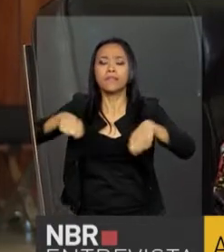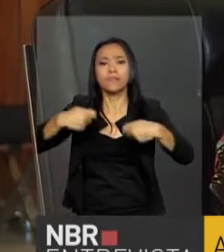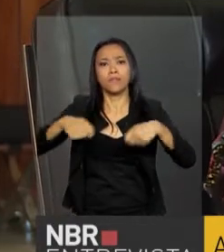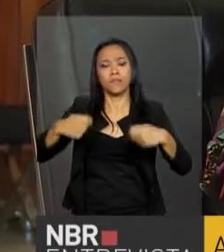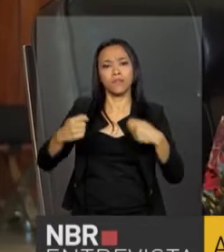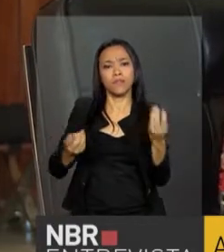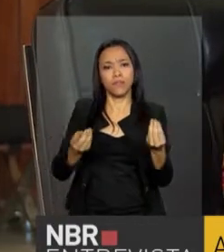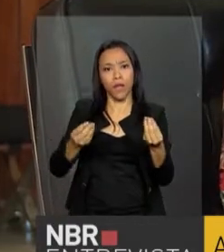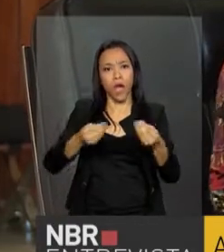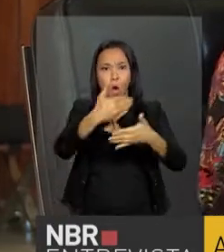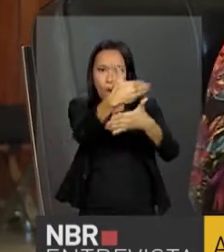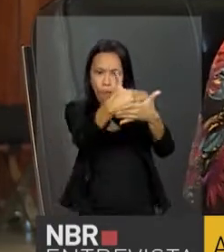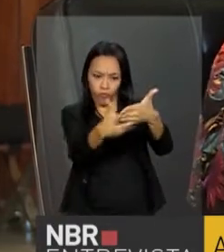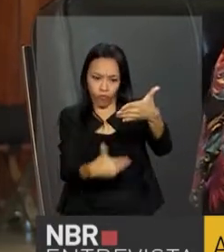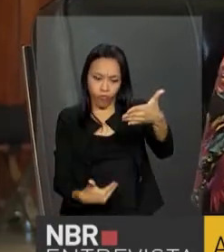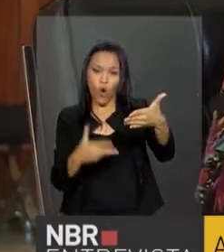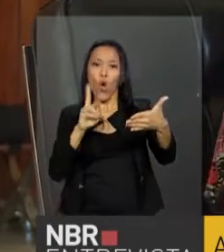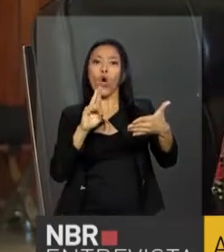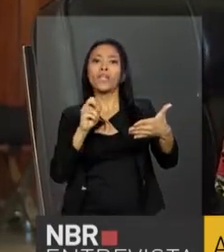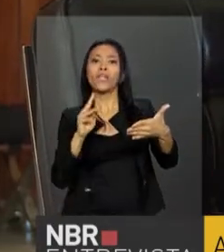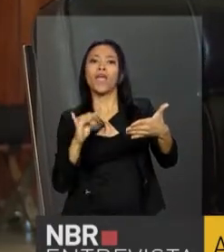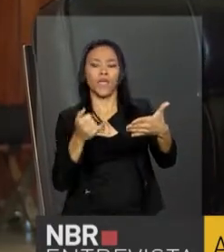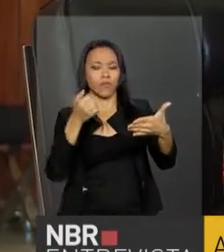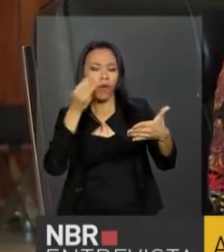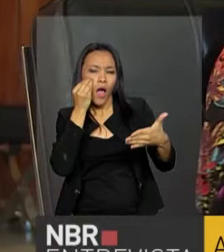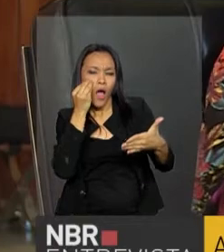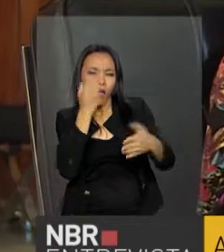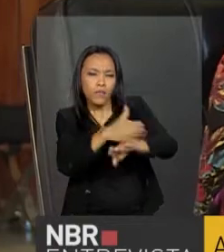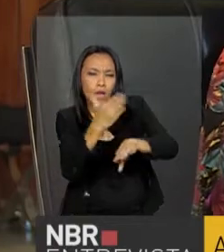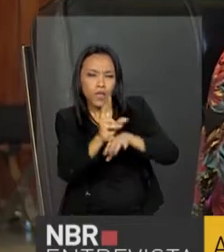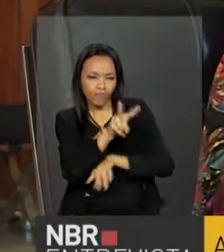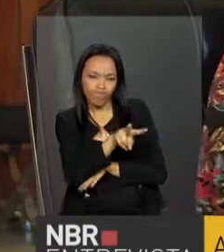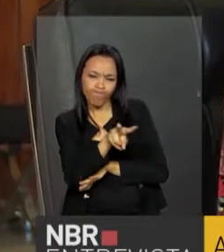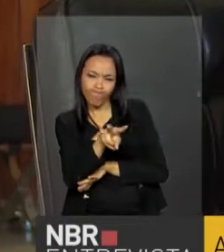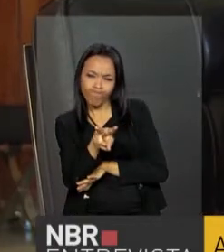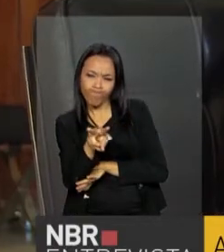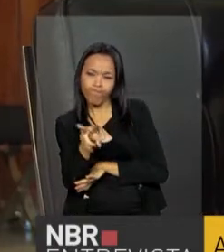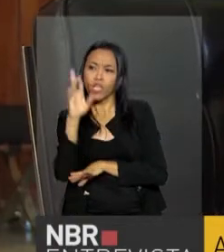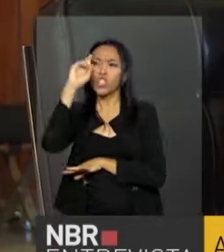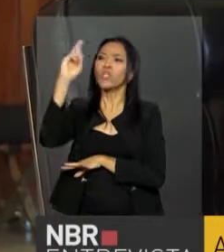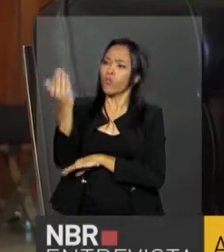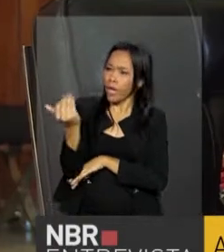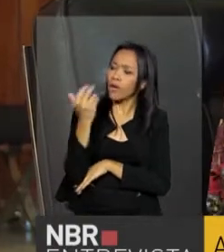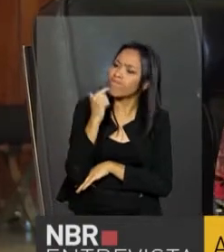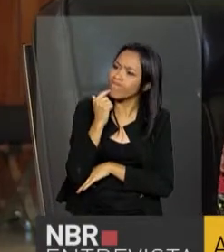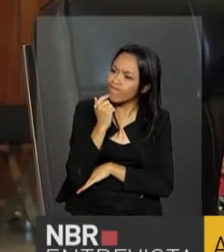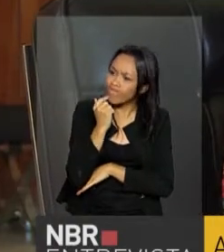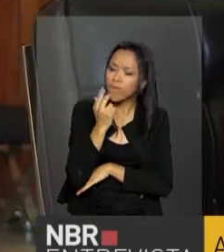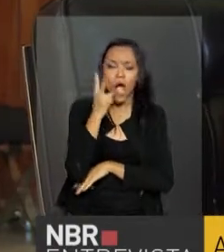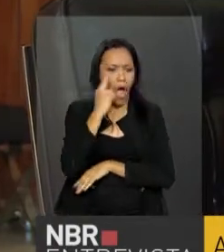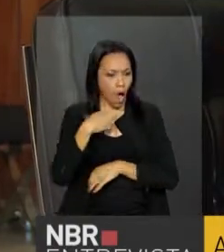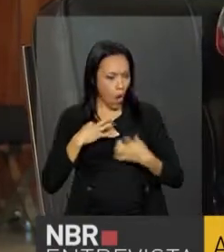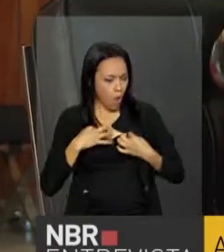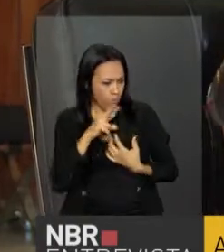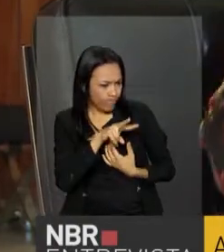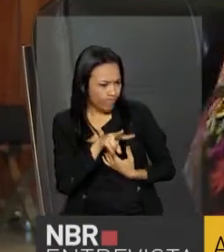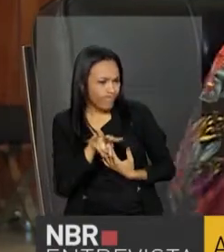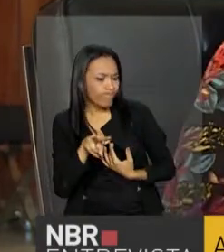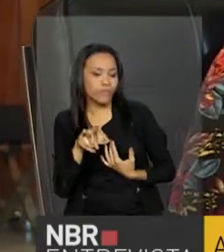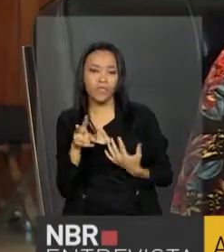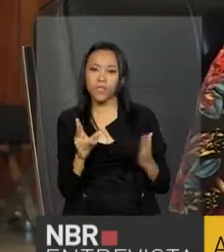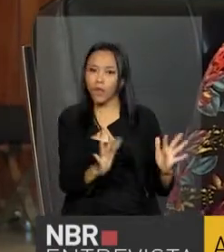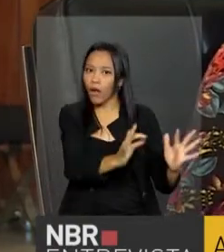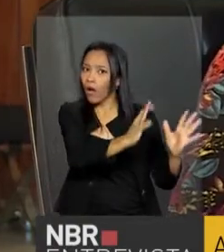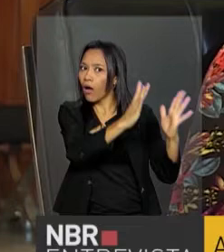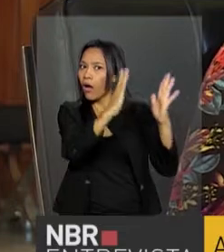você precisa fazer o roteiro, você precisa assistir os ensaios, você precisa conversar com o diretor, você precisa ver o figurino, tudo isso tem que ter um roteiro